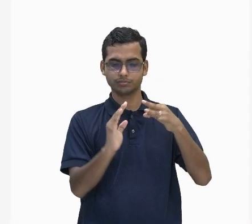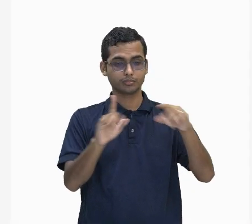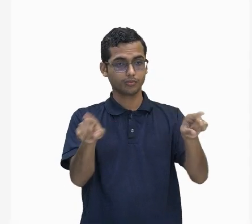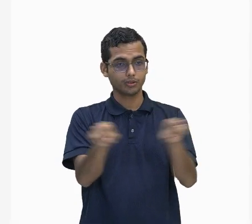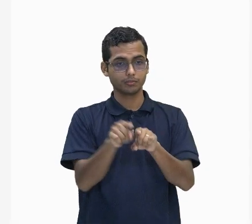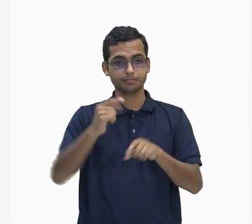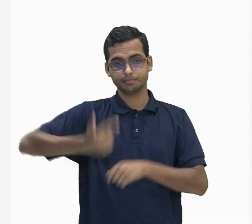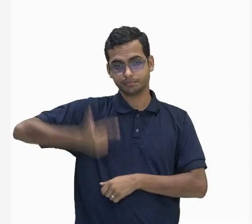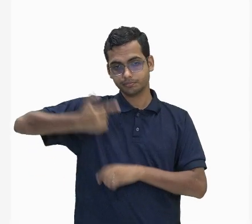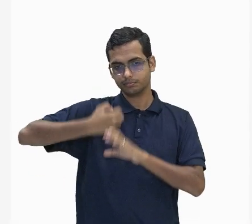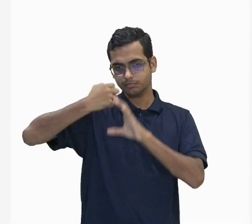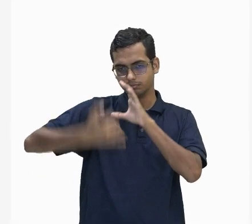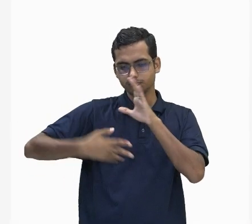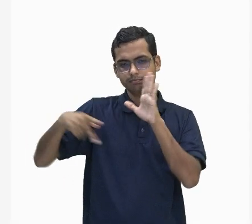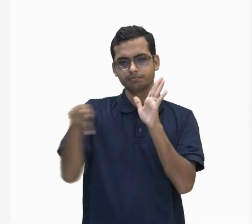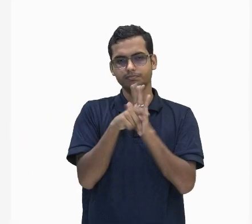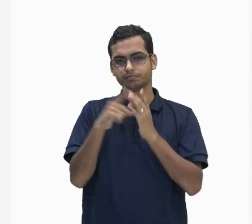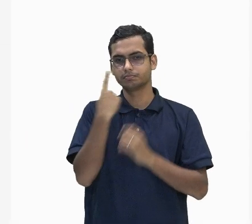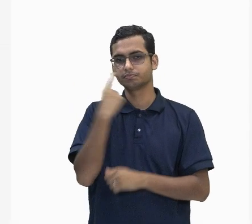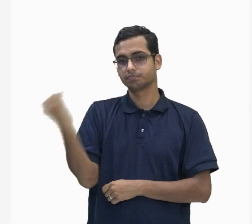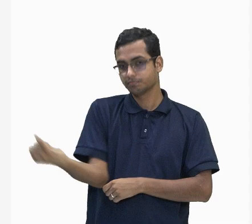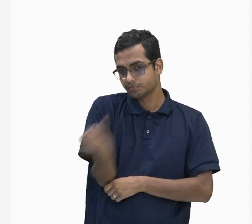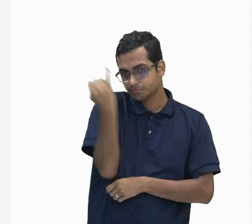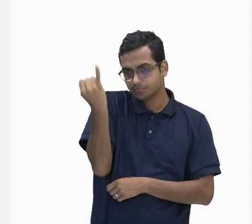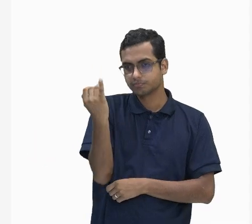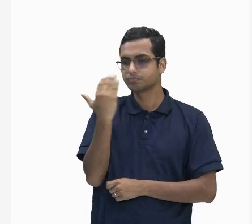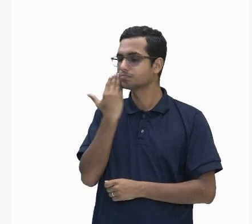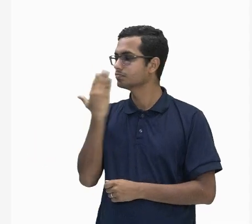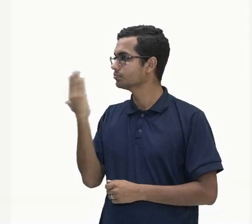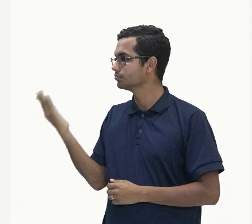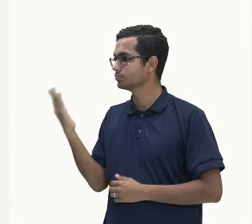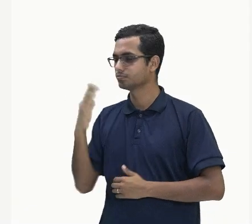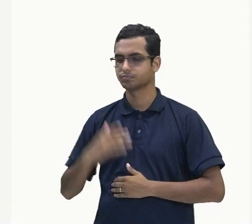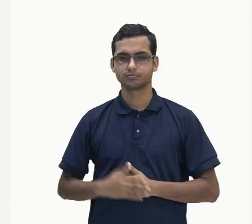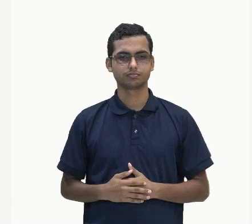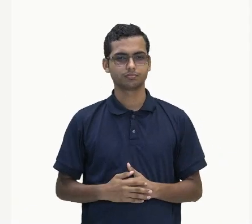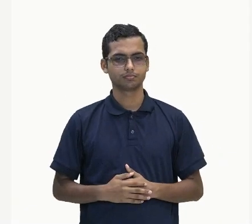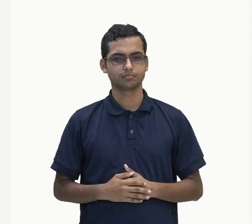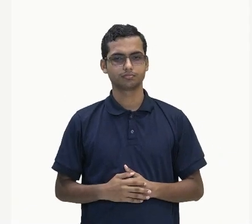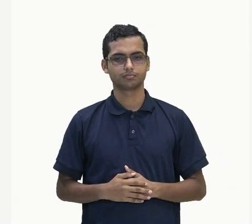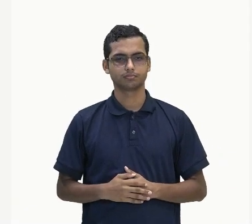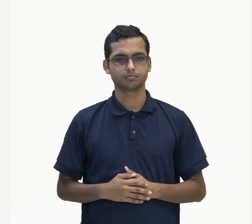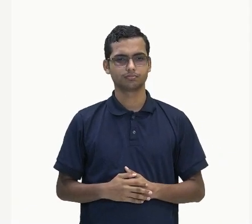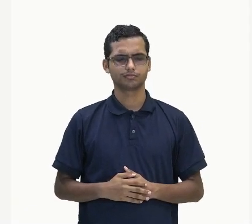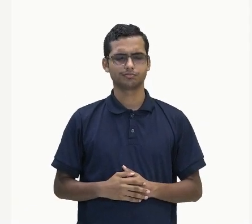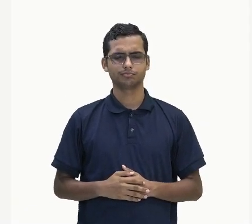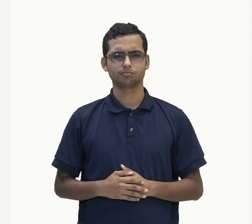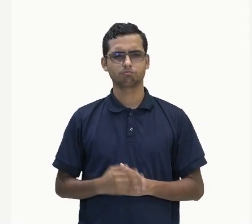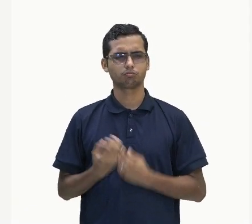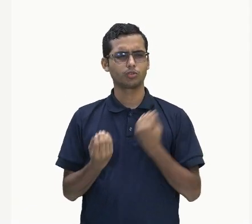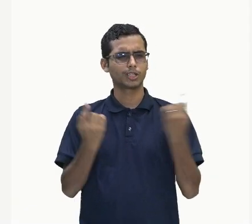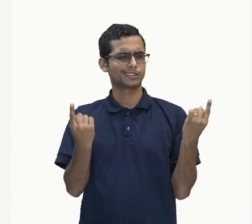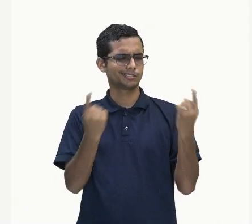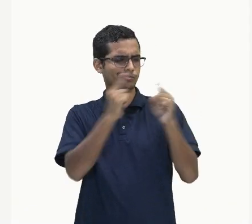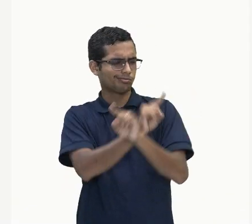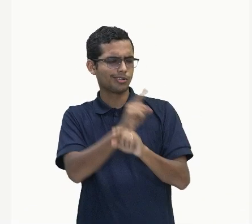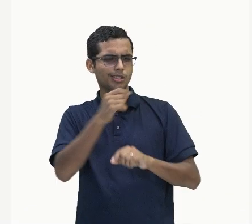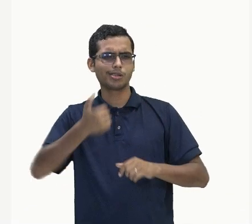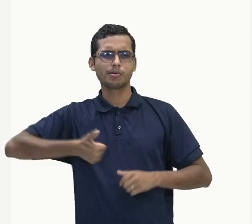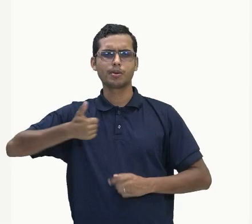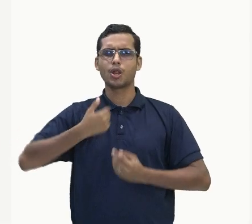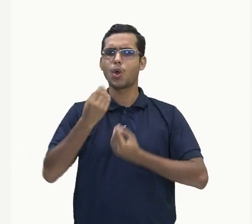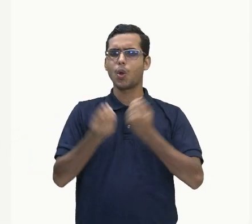extremamente importante, que na verdade essa segunda propriedade é o inverso da primeira. Porque pelo princípio